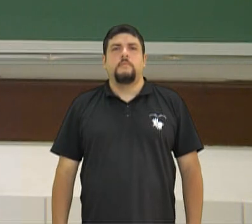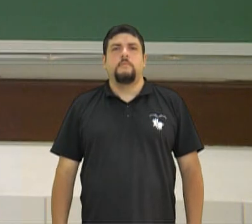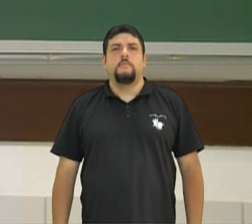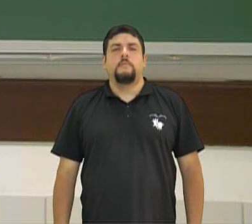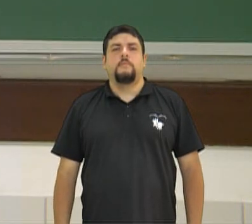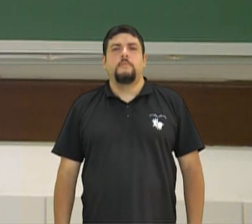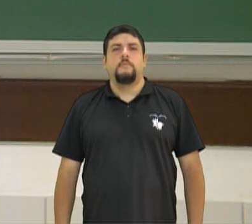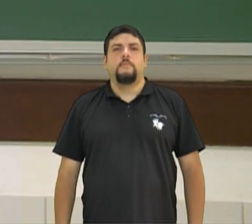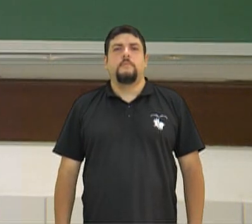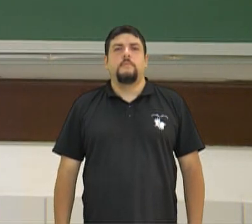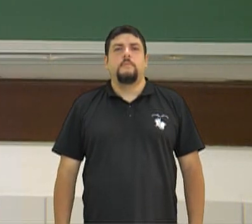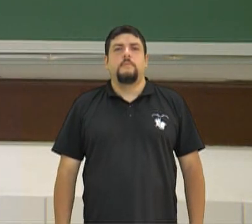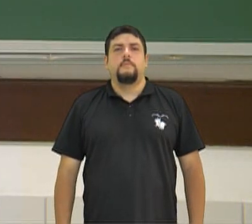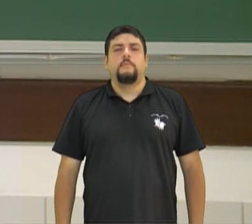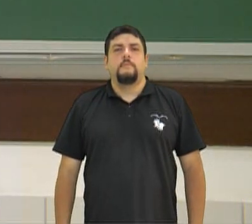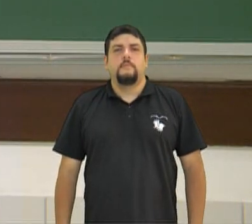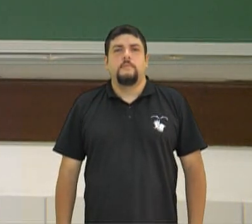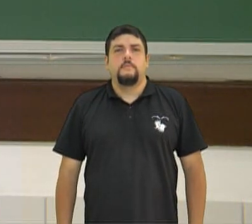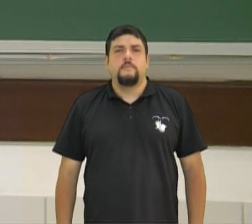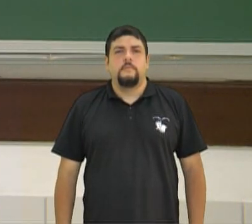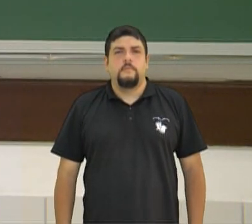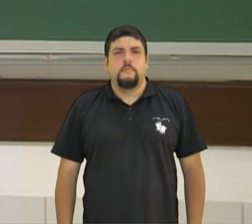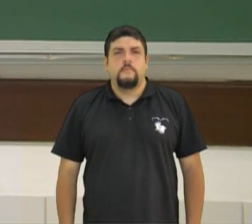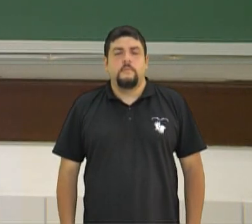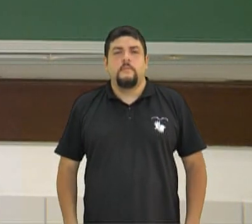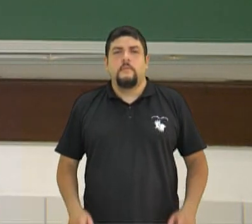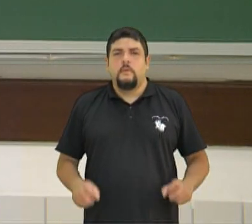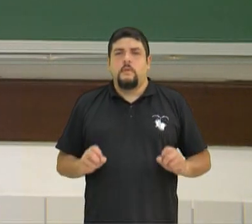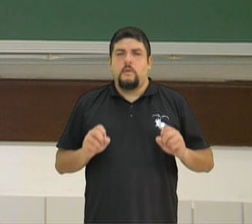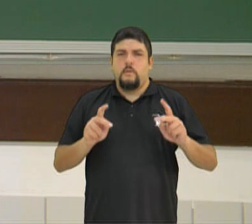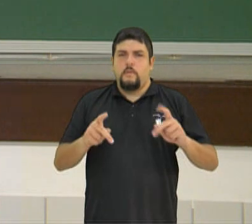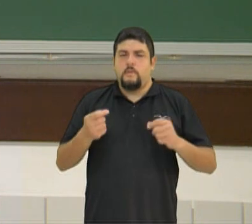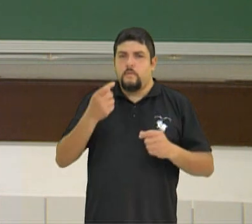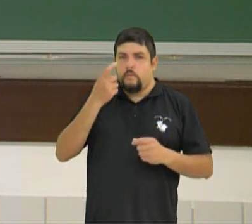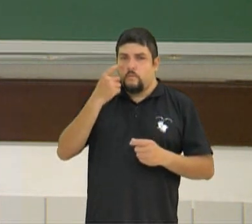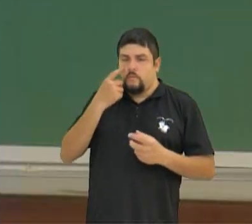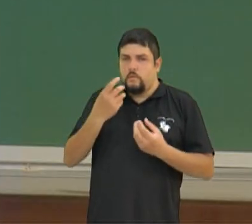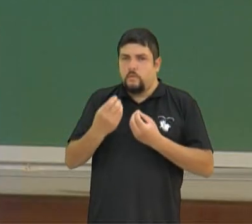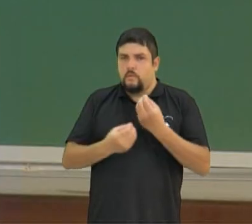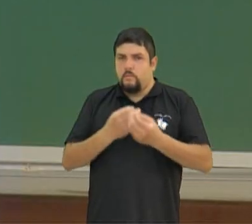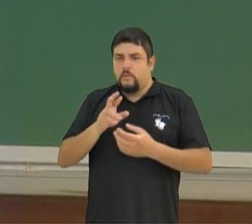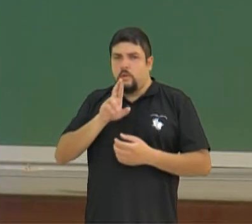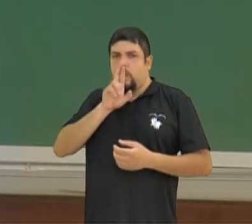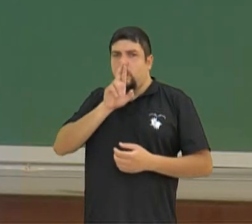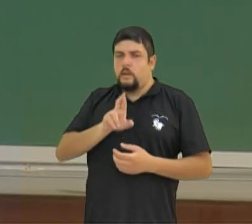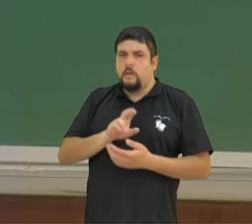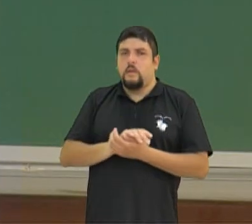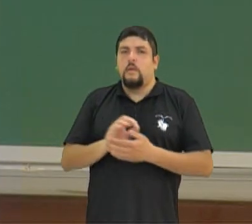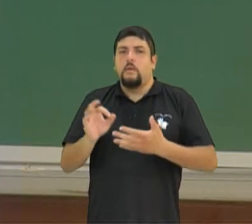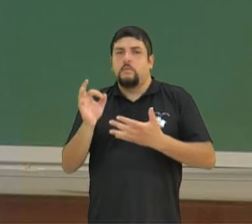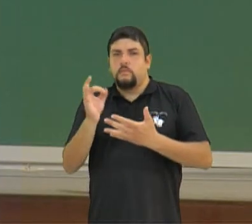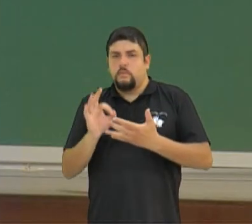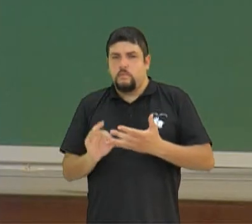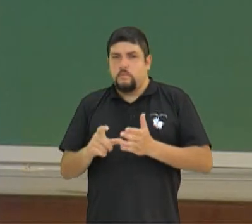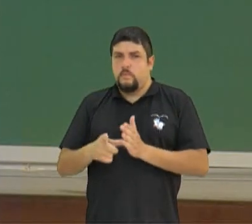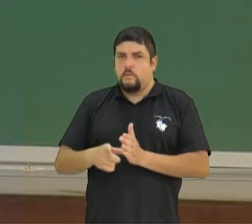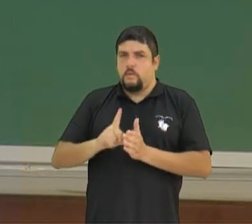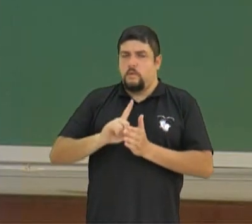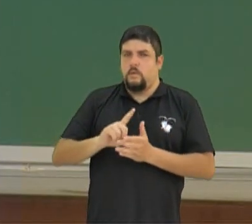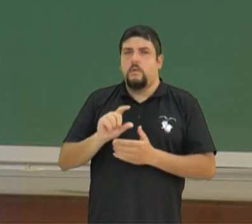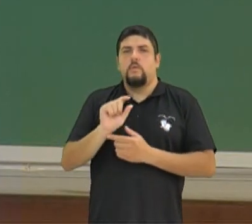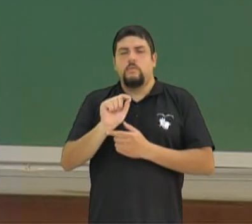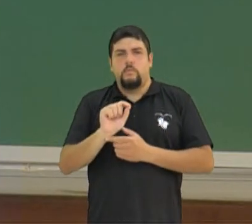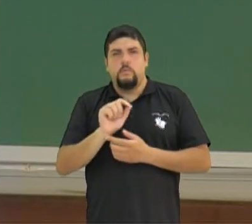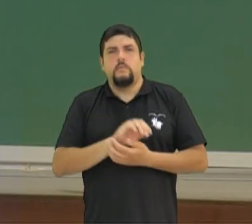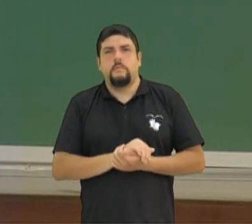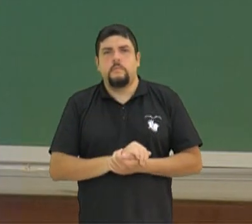Muy bien, listo, chicos? A ver, então, como se quedaram aí tus respostas? Antes de nós corrigirmos, eu só quero retornar aqui com